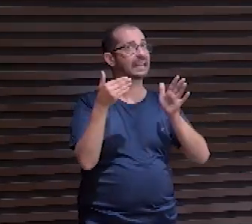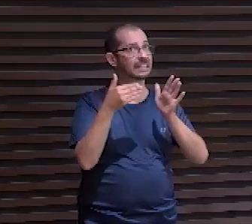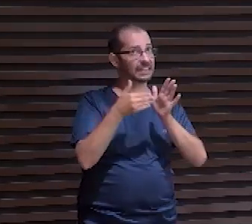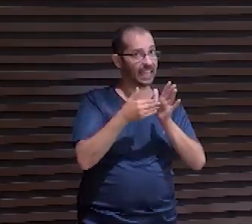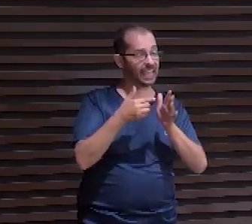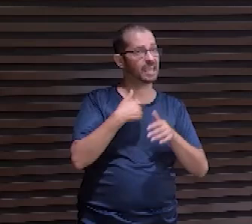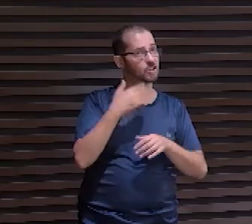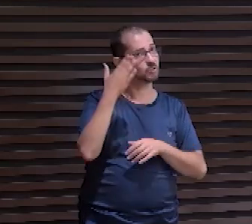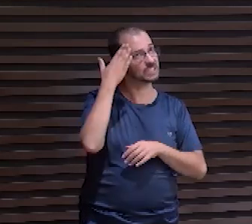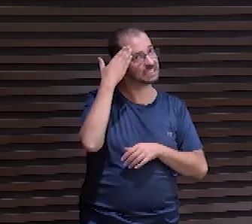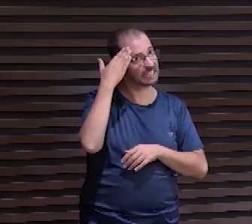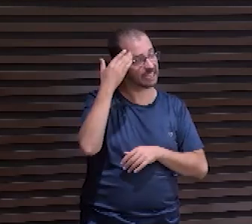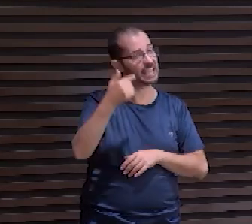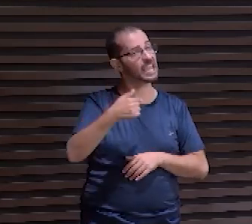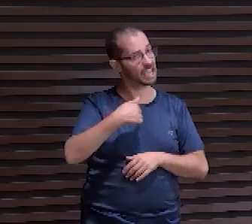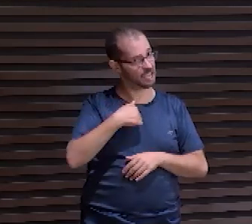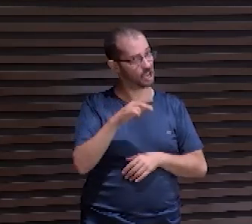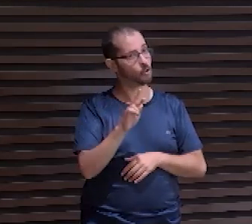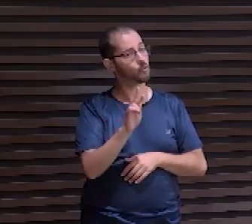sei, sou eu.